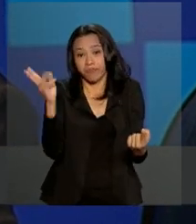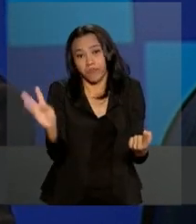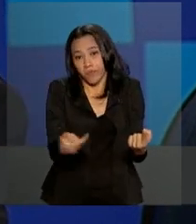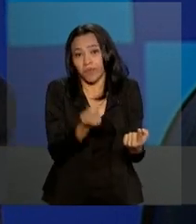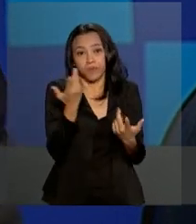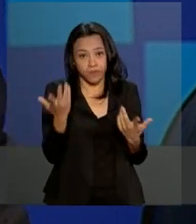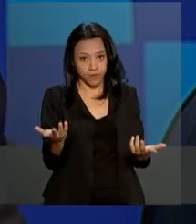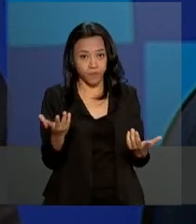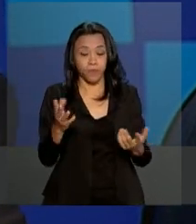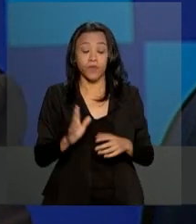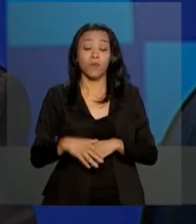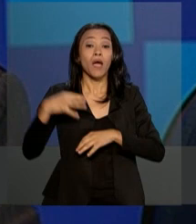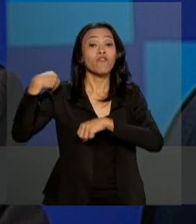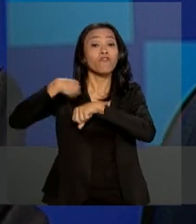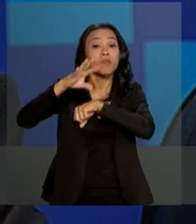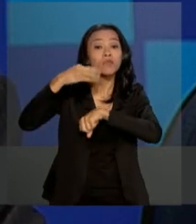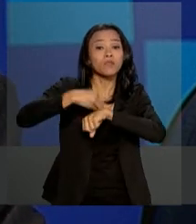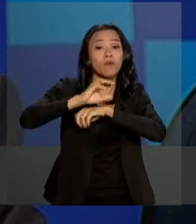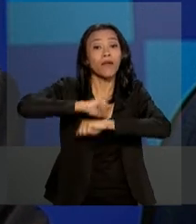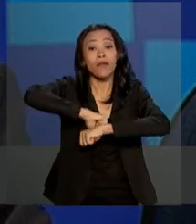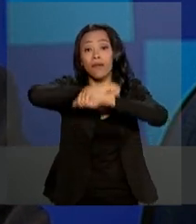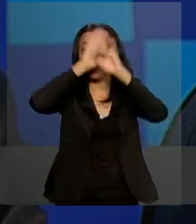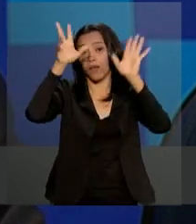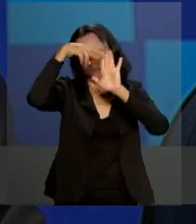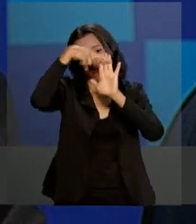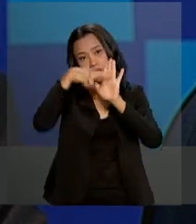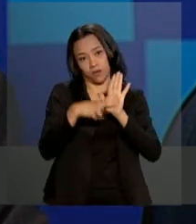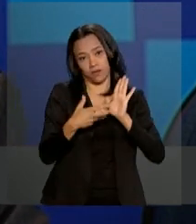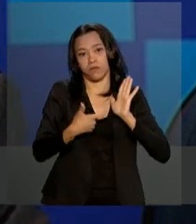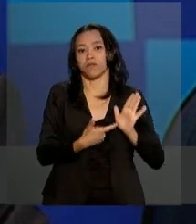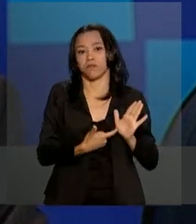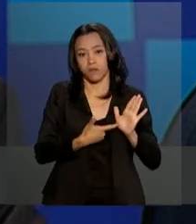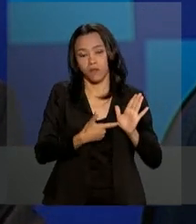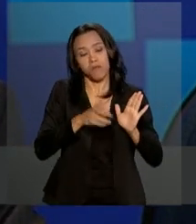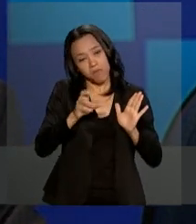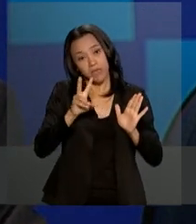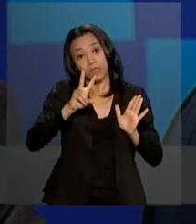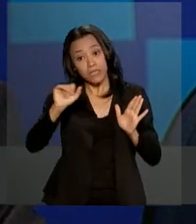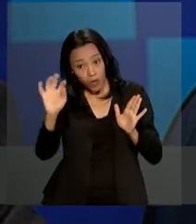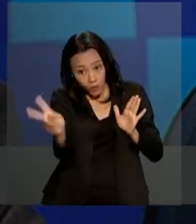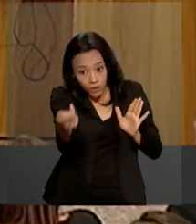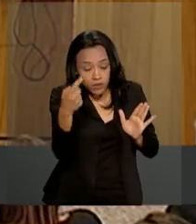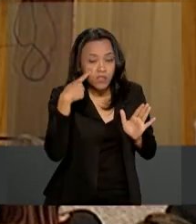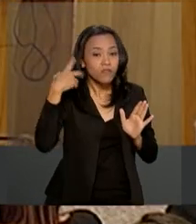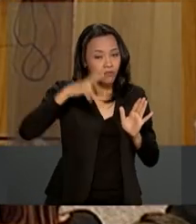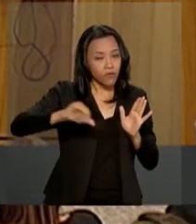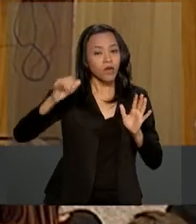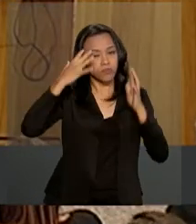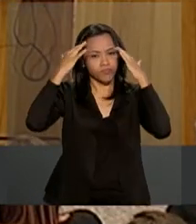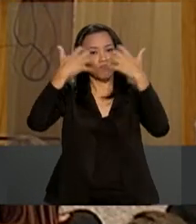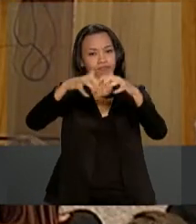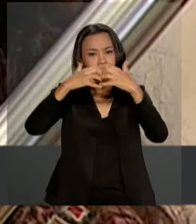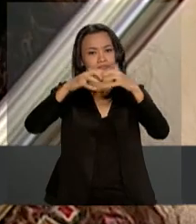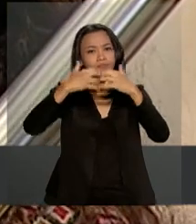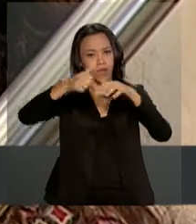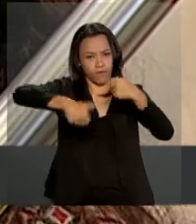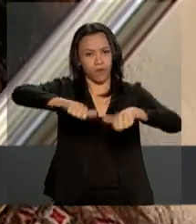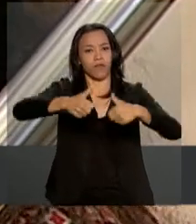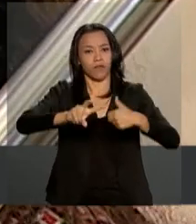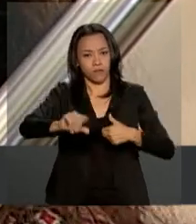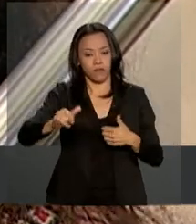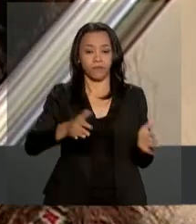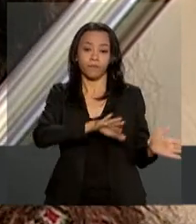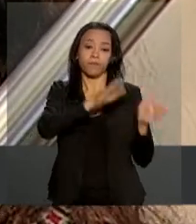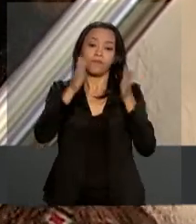então a informação é muito clara dentro do edital mas casos concretos avaliaremos só mais uma coisa pra marines queria